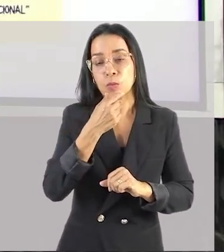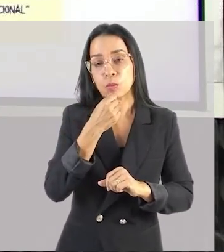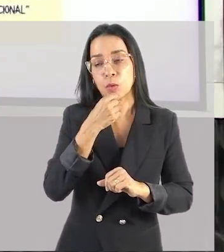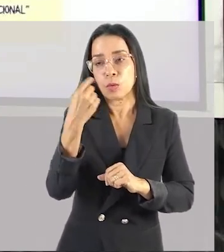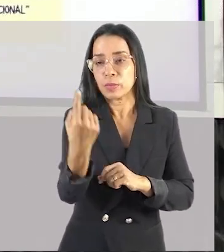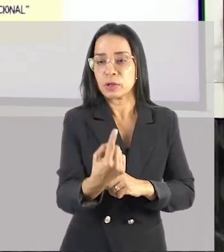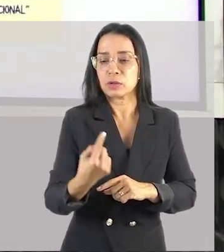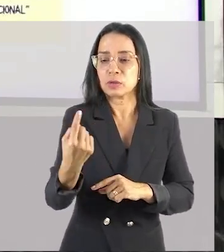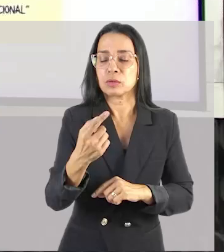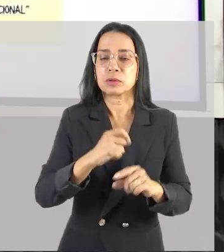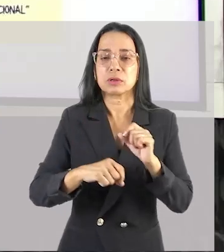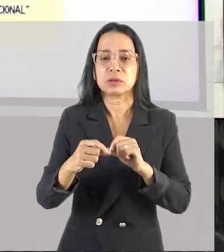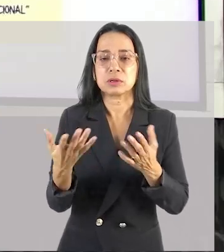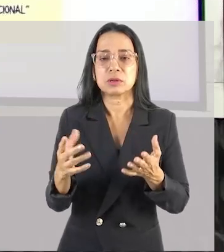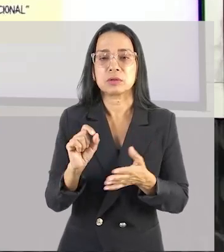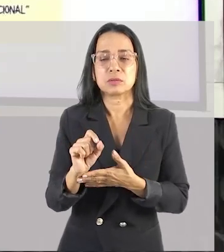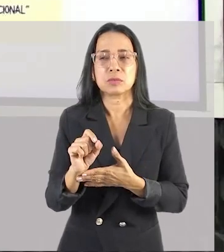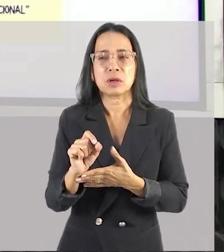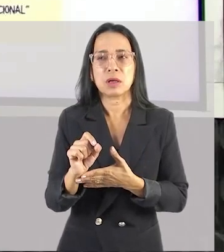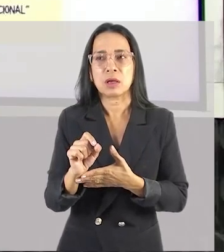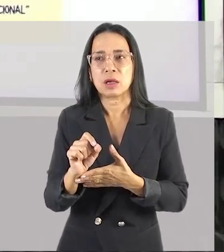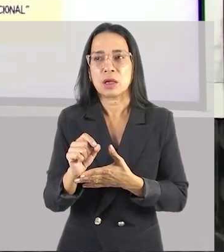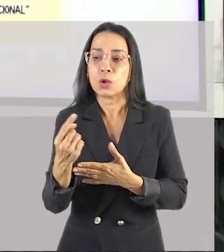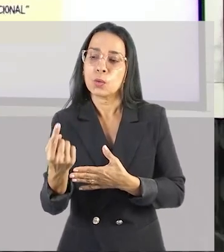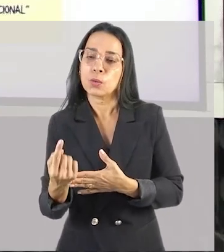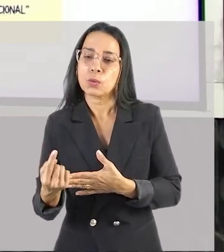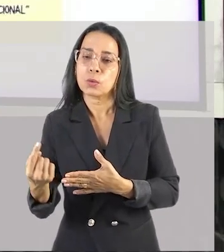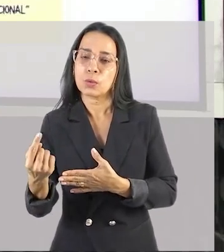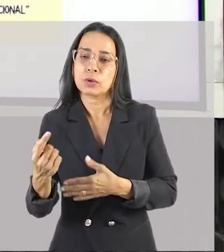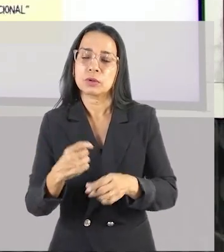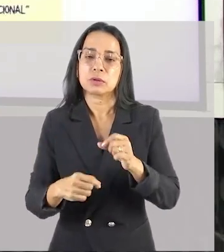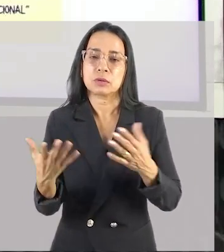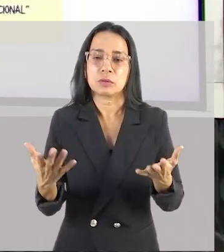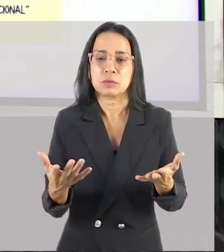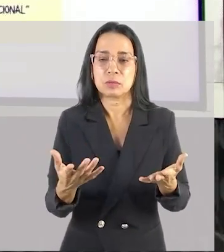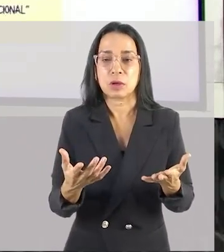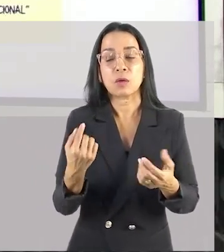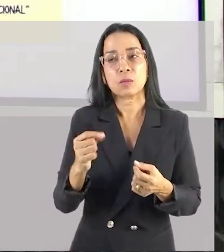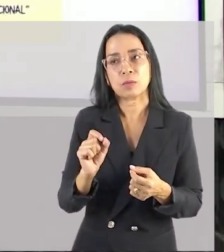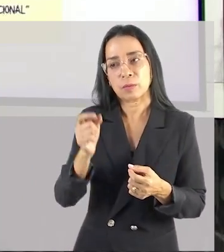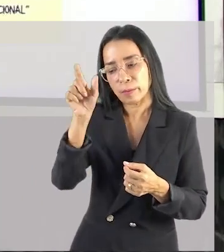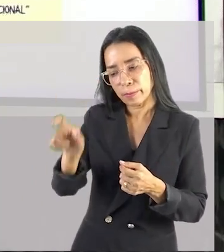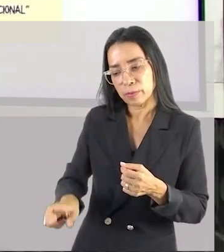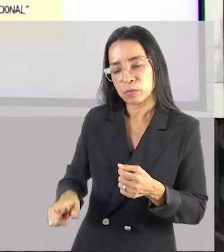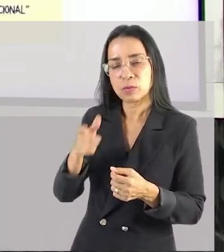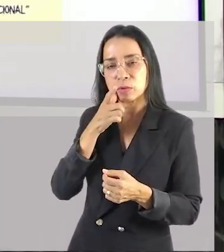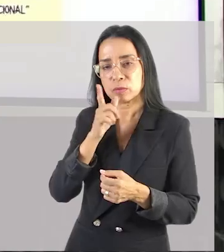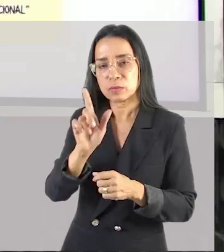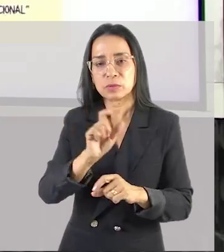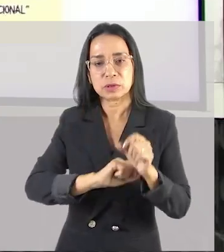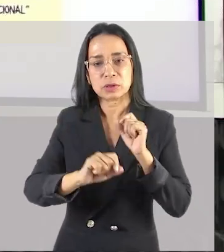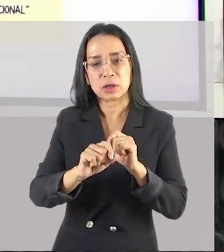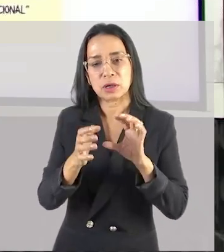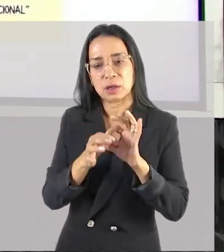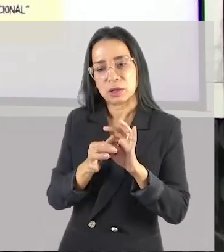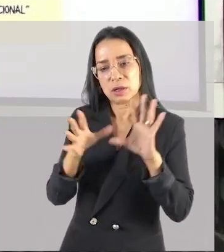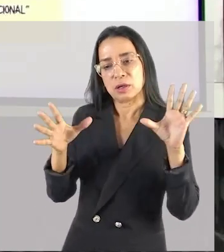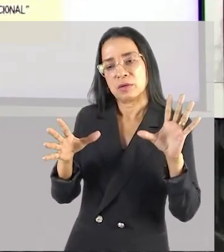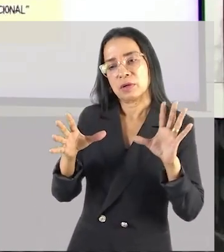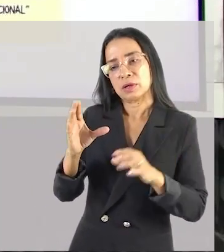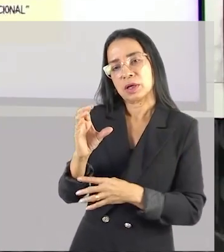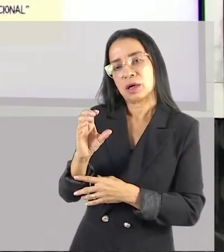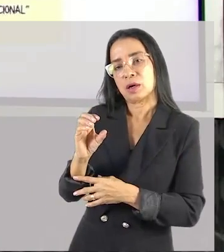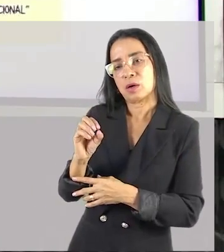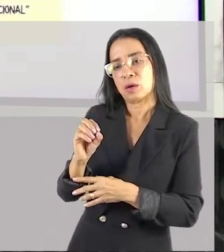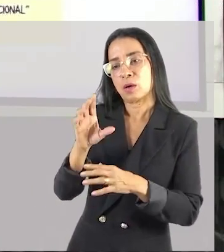esse indivíduo frente à ética nacional é um indivíduo que não consegue se corromper, aliás, ele não consegue se livrar da